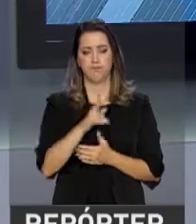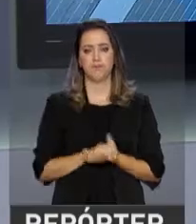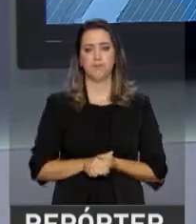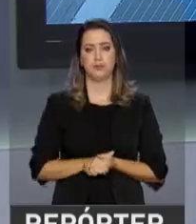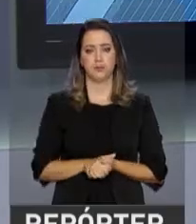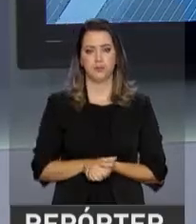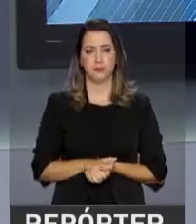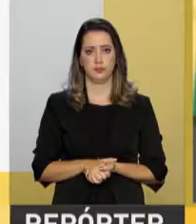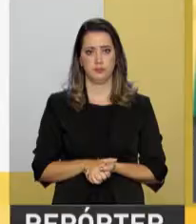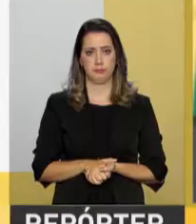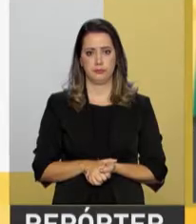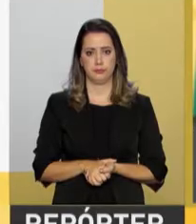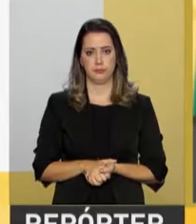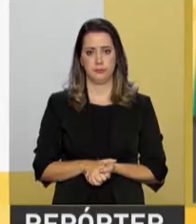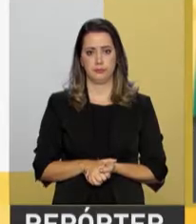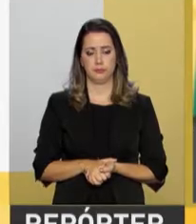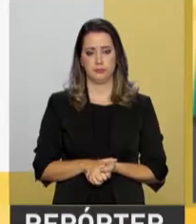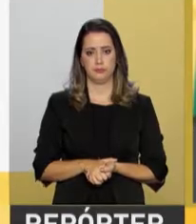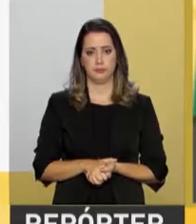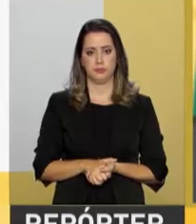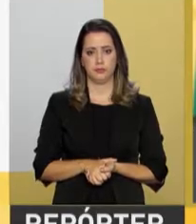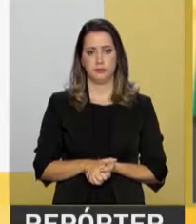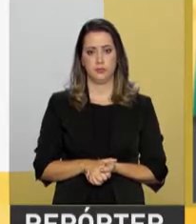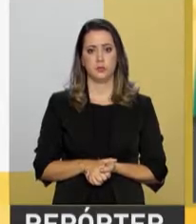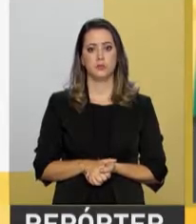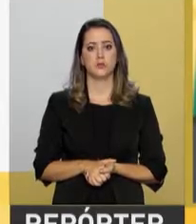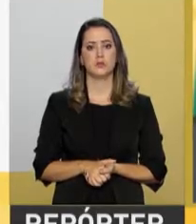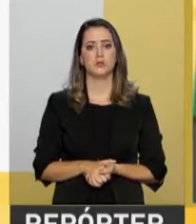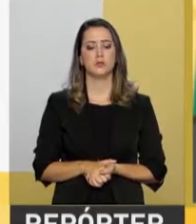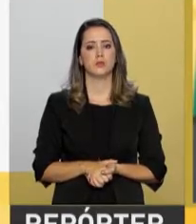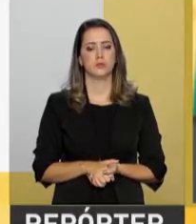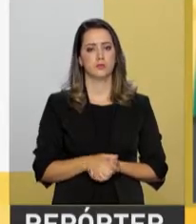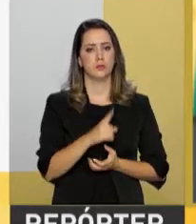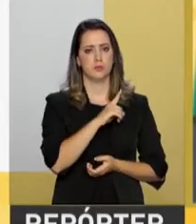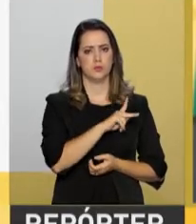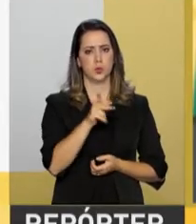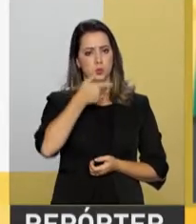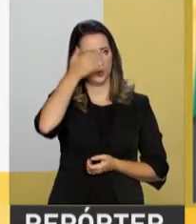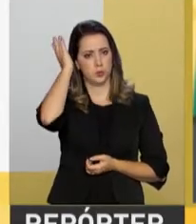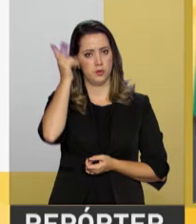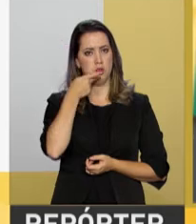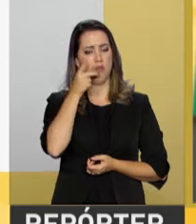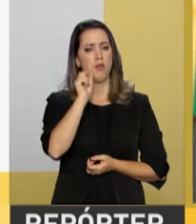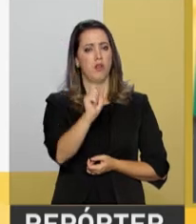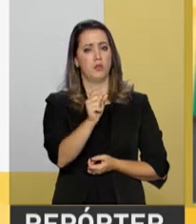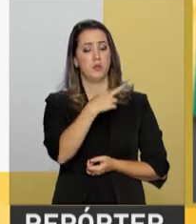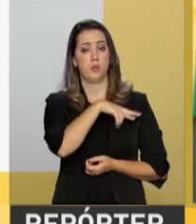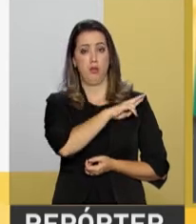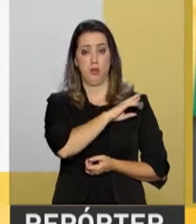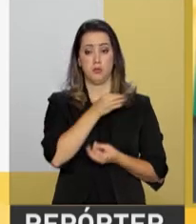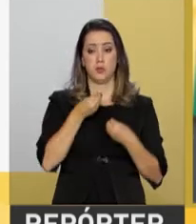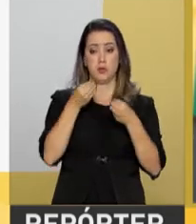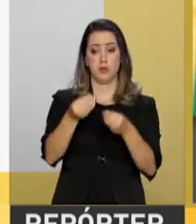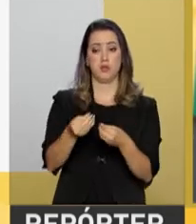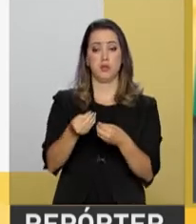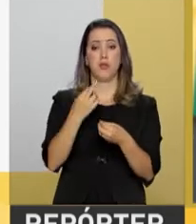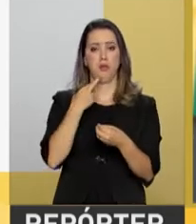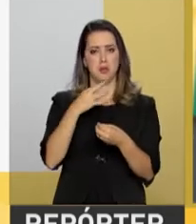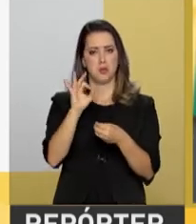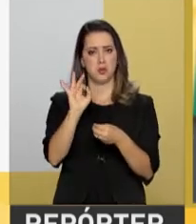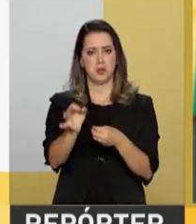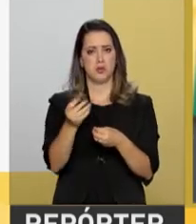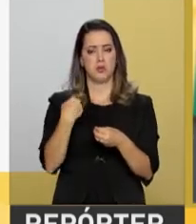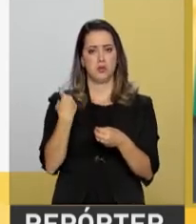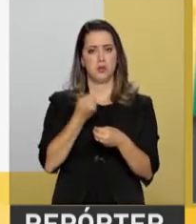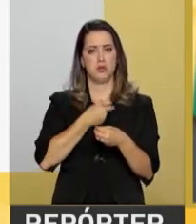um trecho. A responsabilidade dá resultados. Nós resgatamos a confiança do país, que se traduz